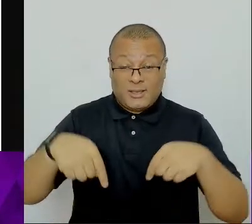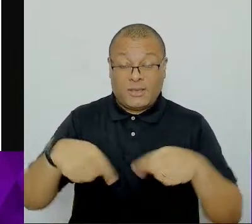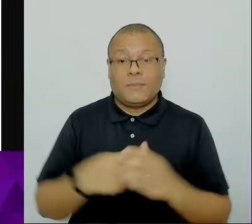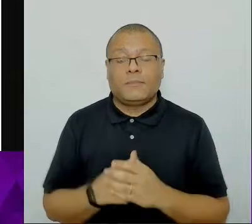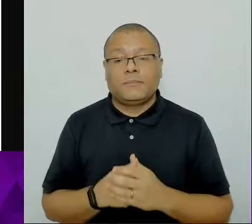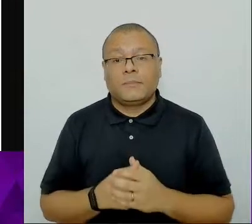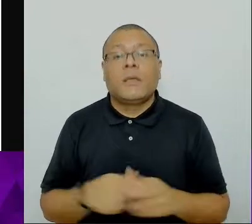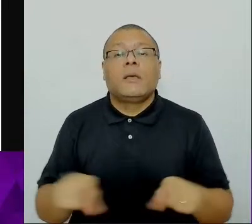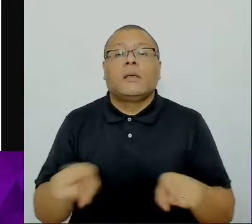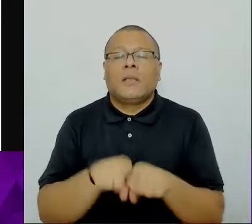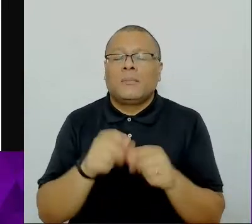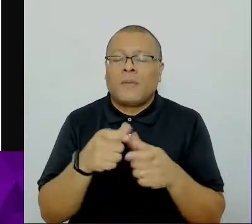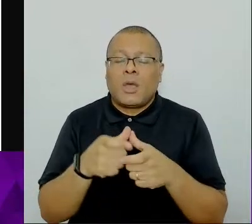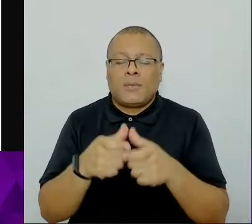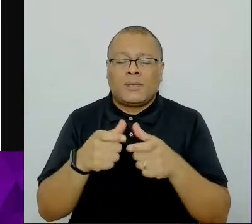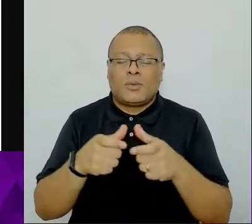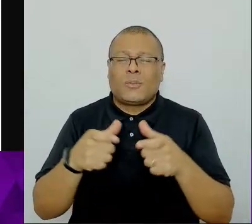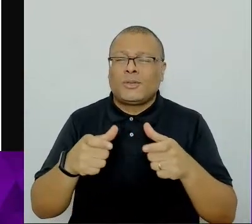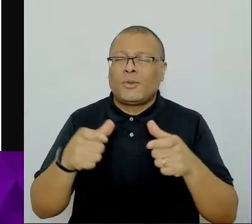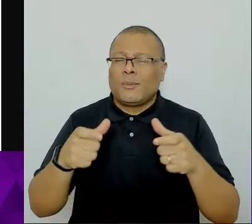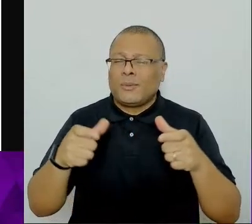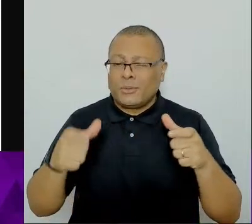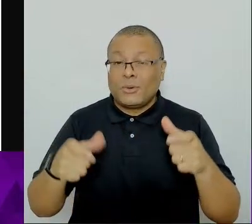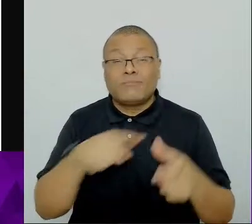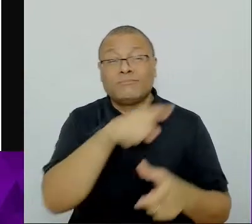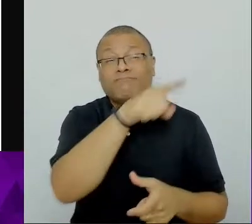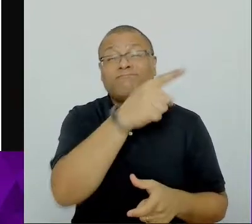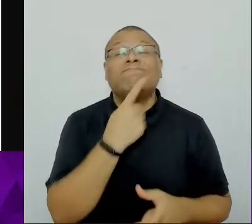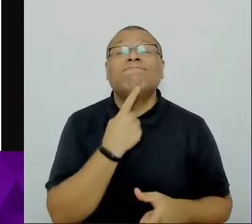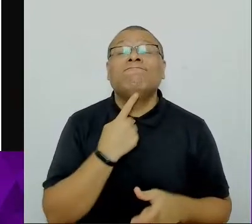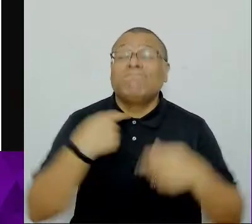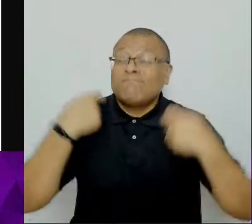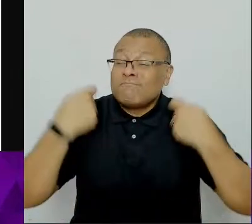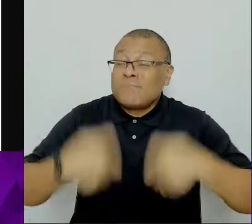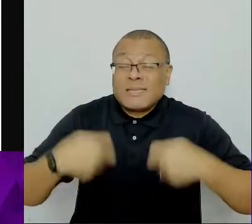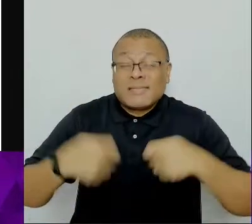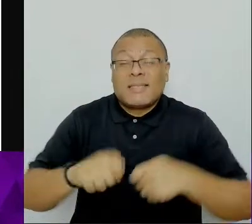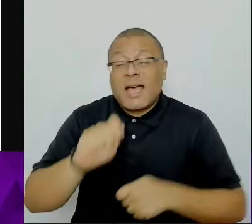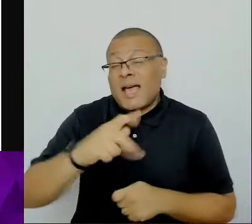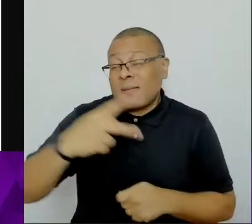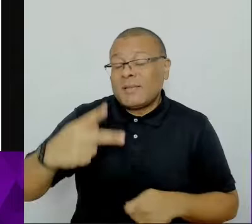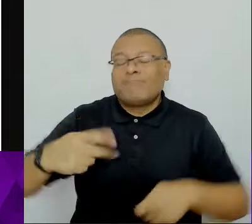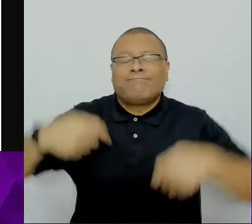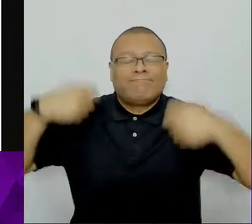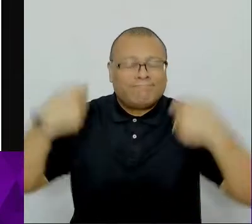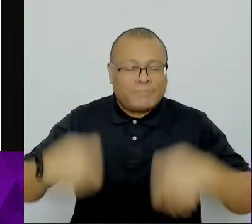também cresceu muito a demanda, né, por essas aplicações